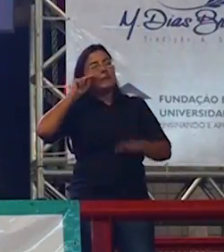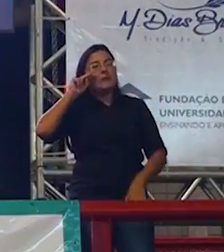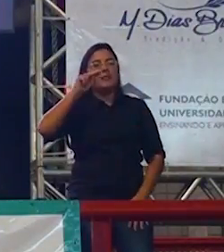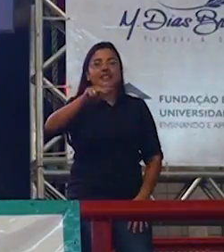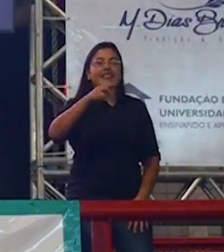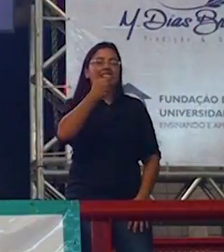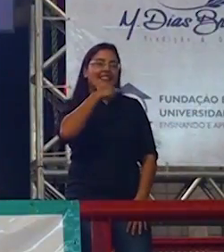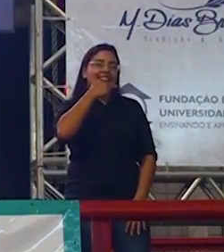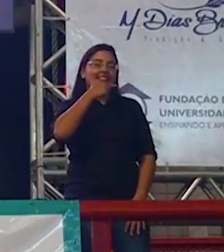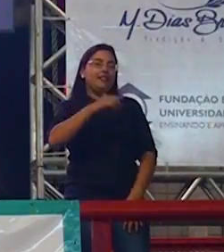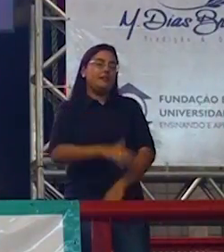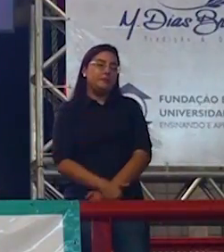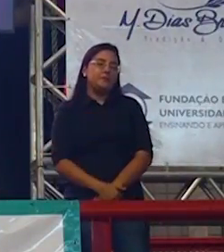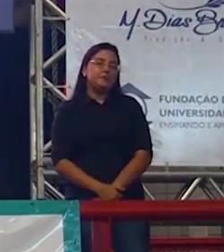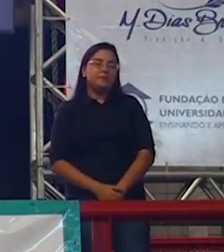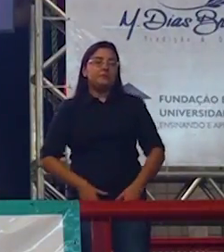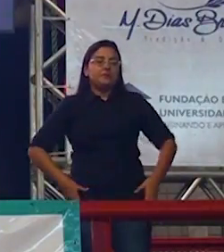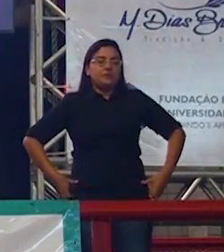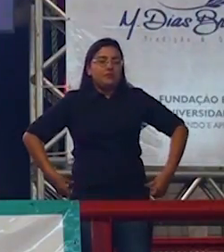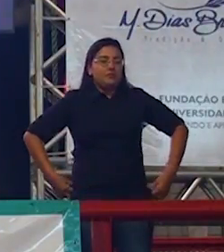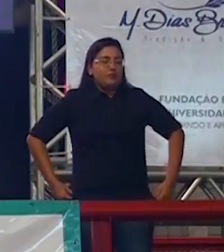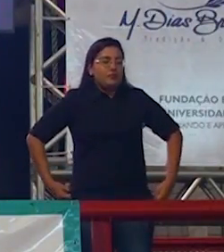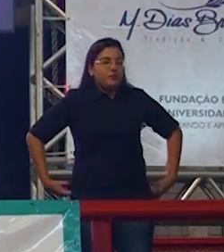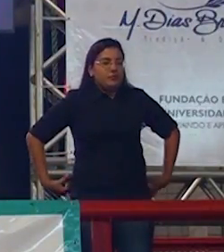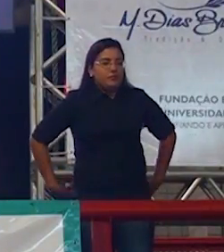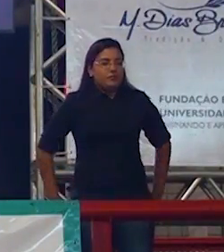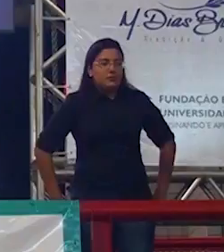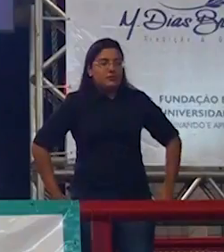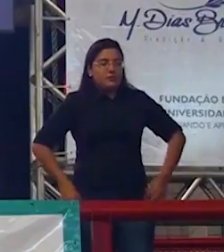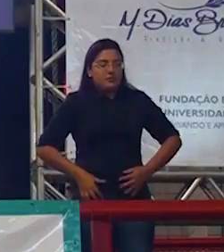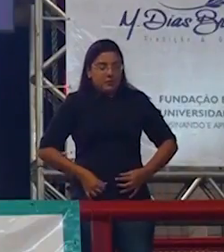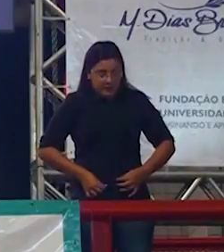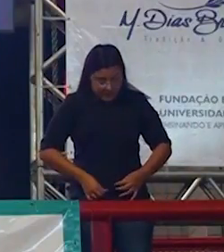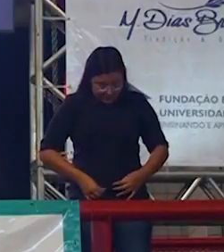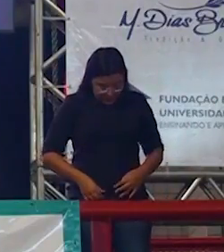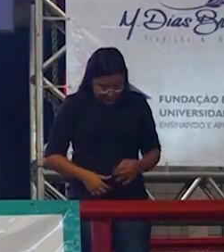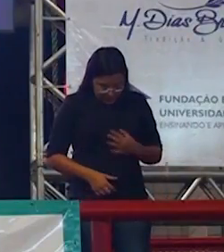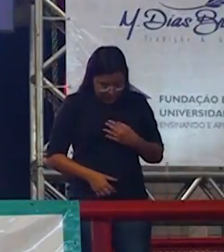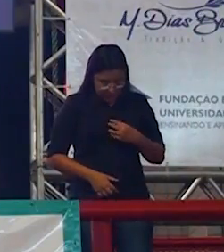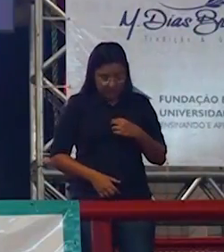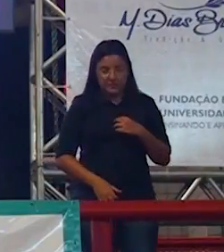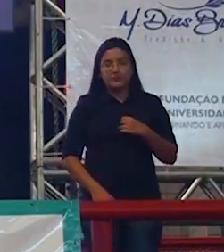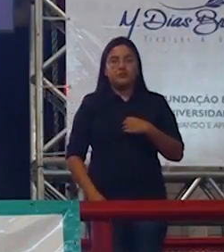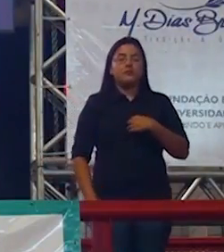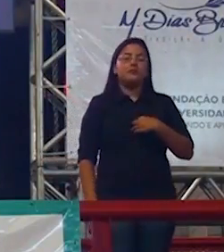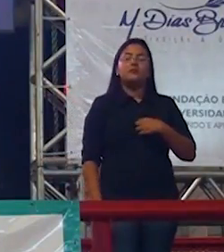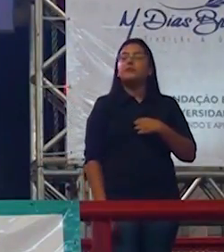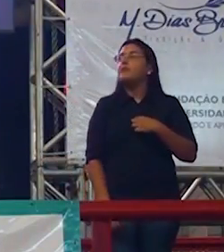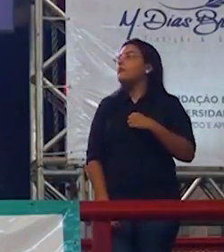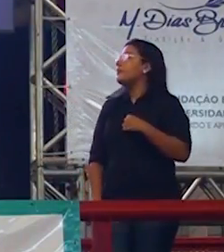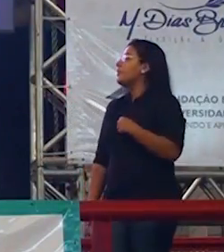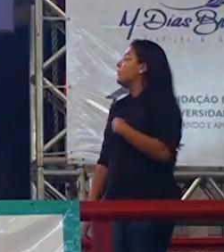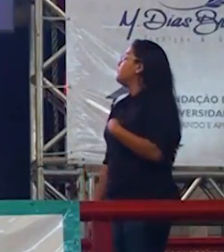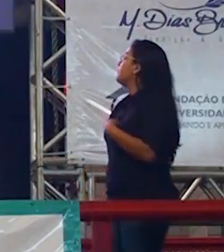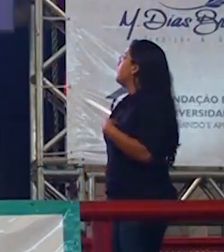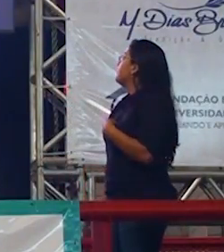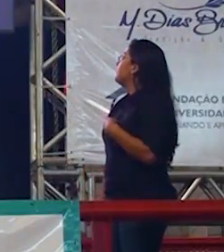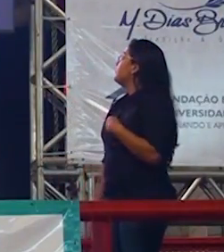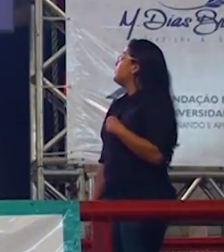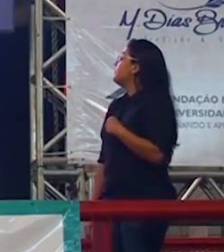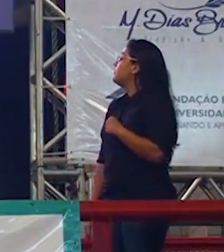mais engraçados, né? Contanto que não seja com você, ok? Mas não tem jeito, todo ano tem gente chegando